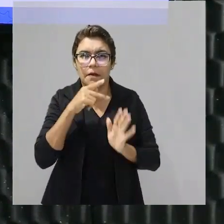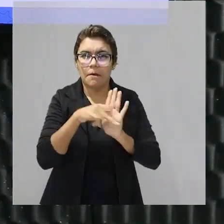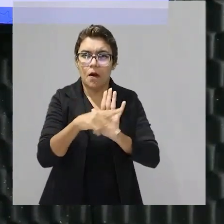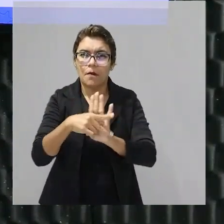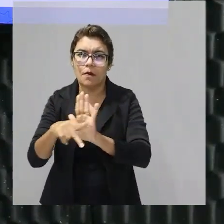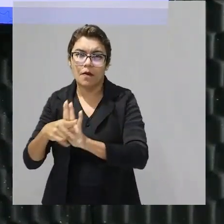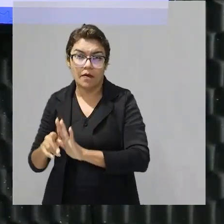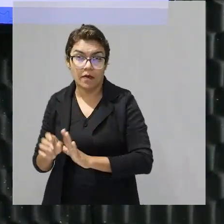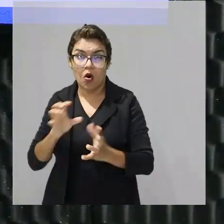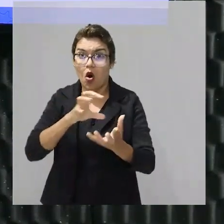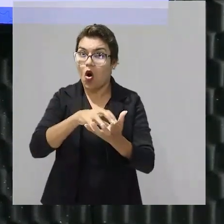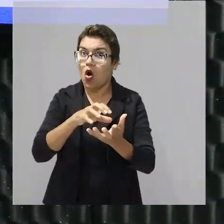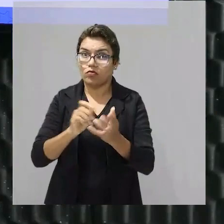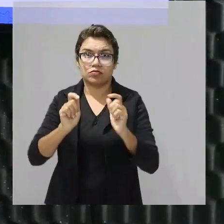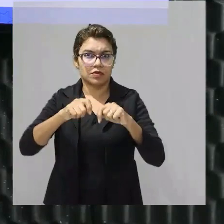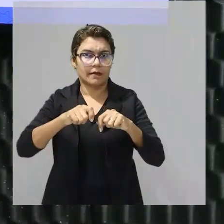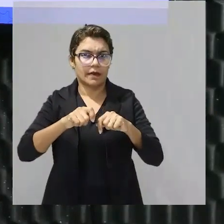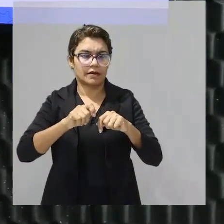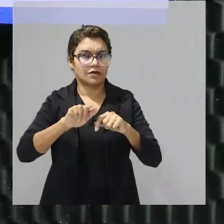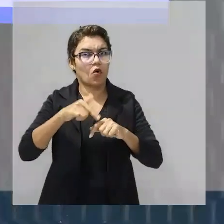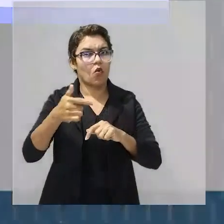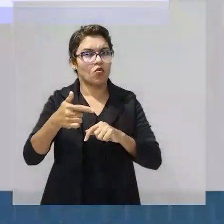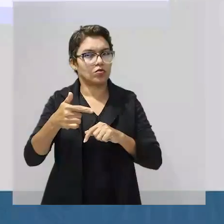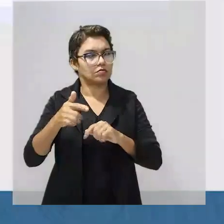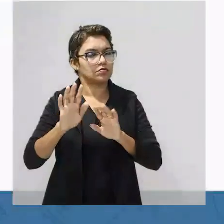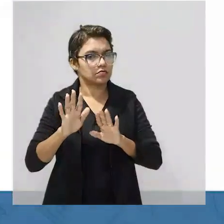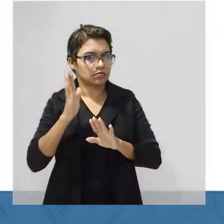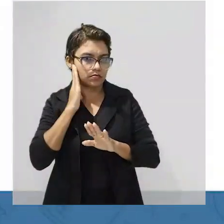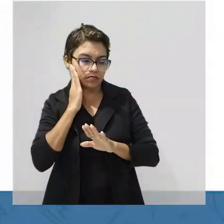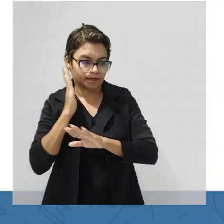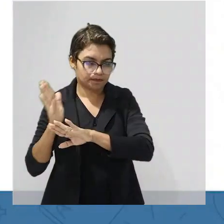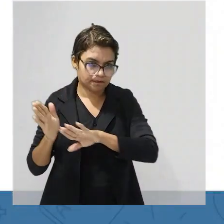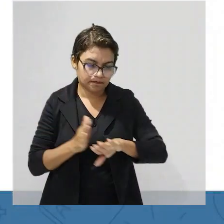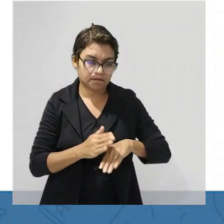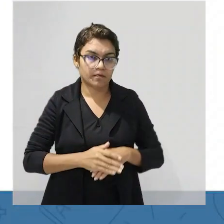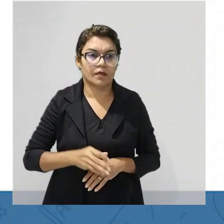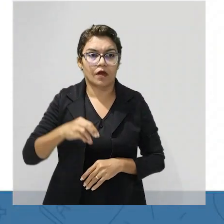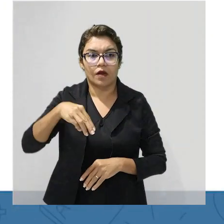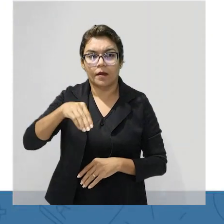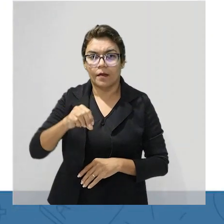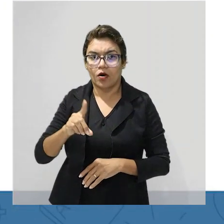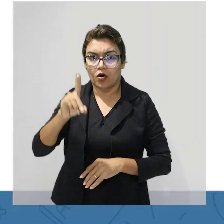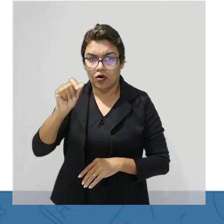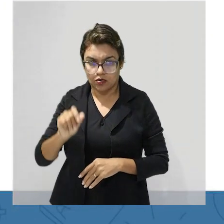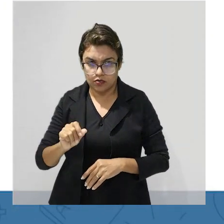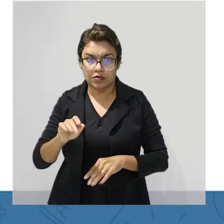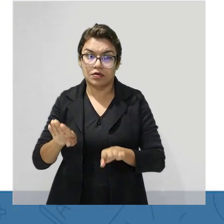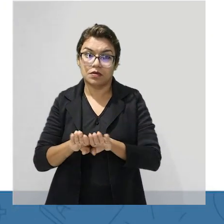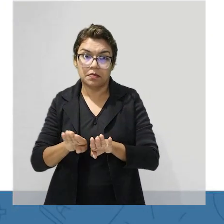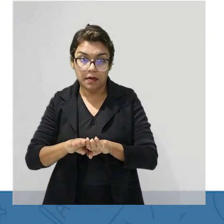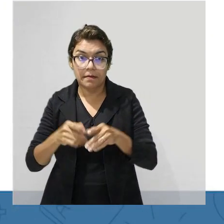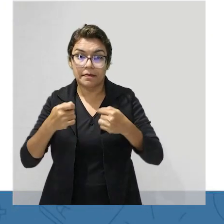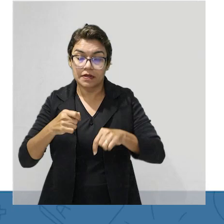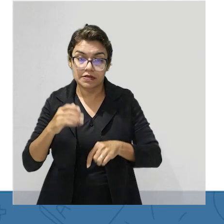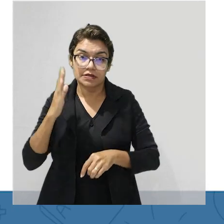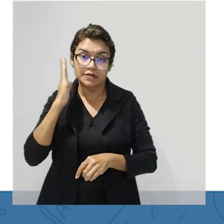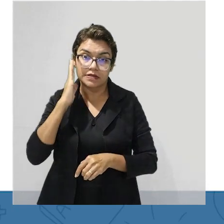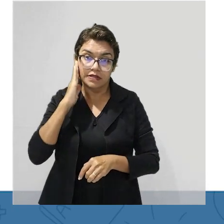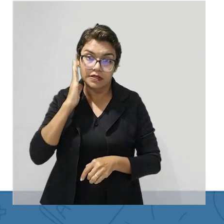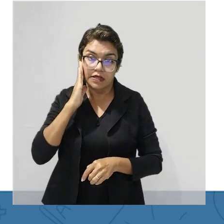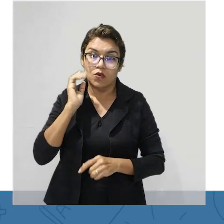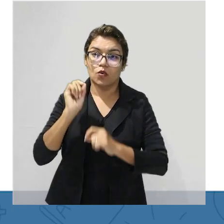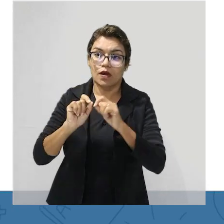em mente são órgãos que sempre vão estar ligados. São as ONGs, as escolas, as famílias